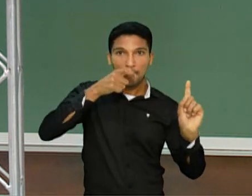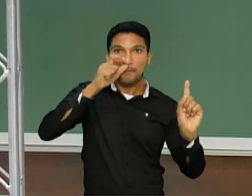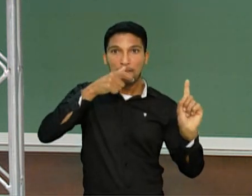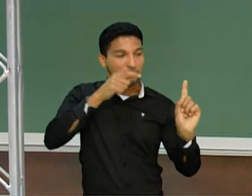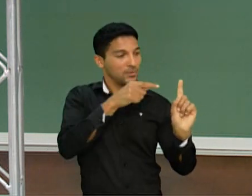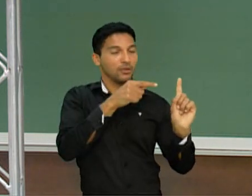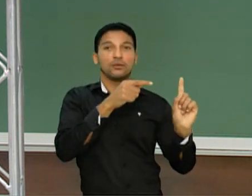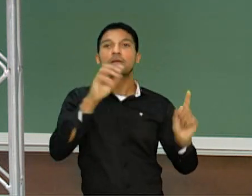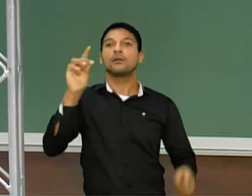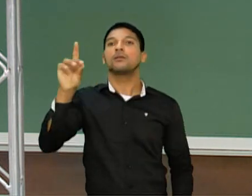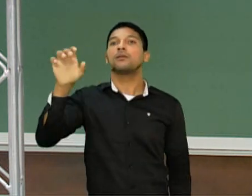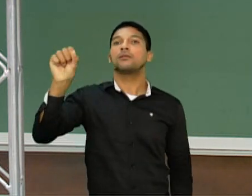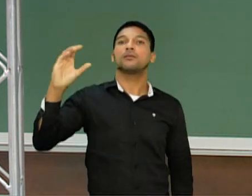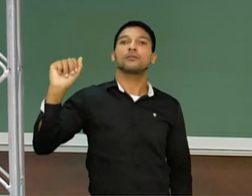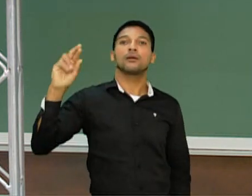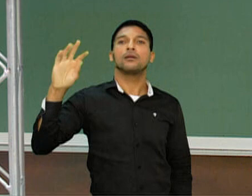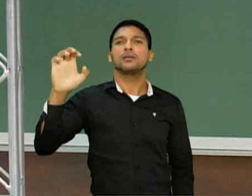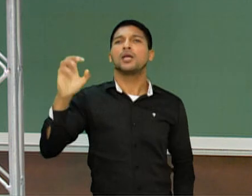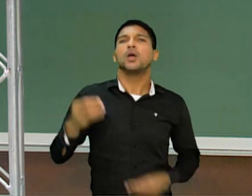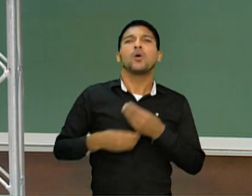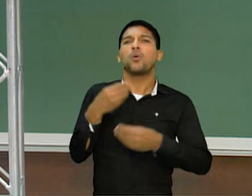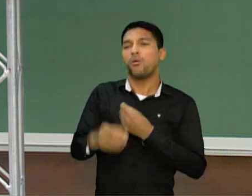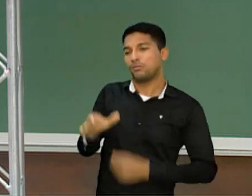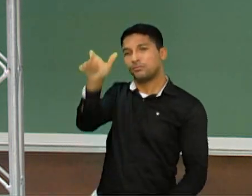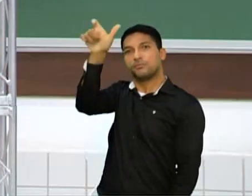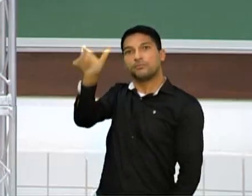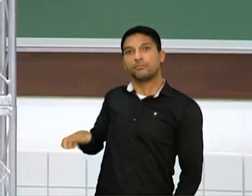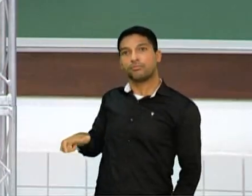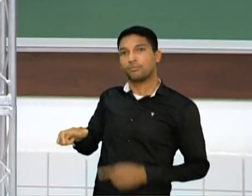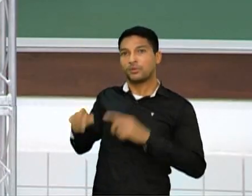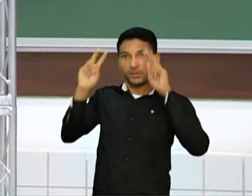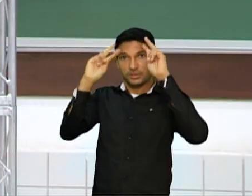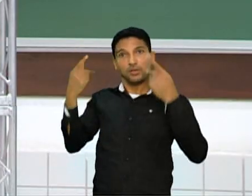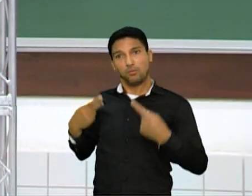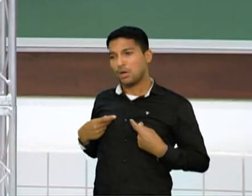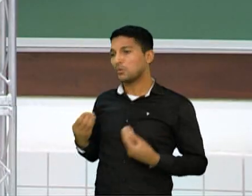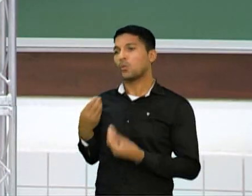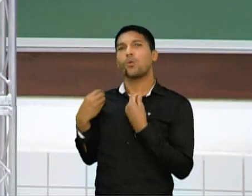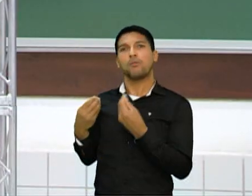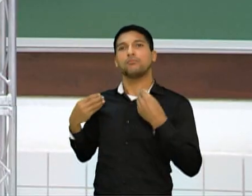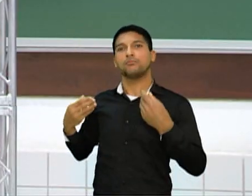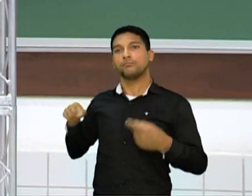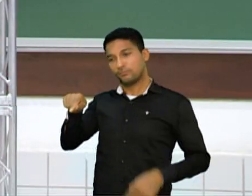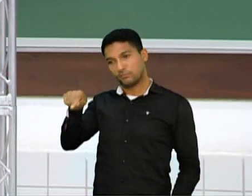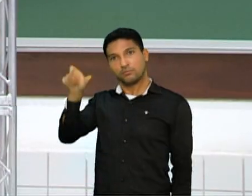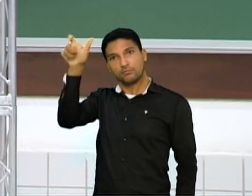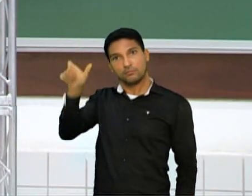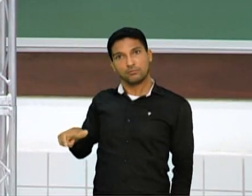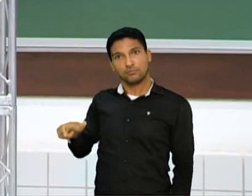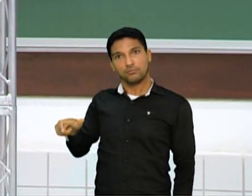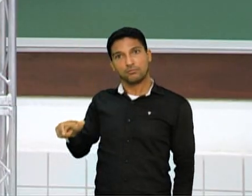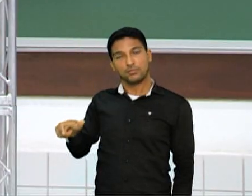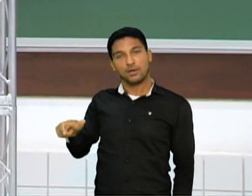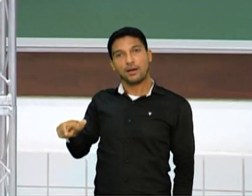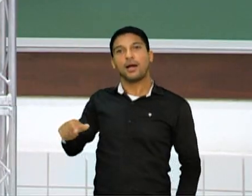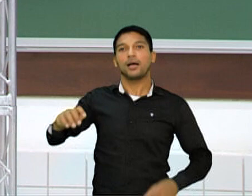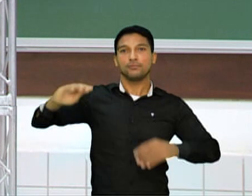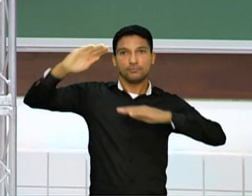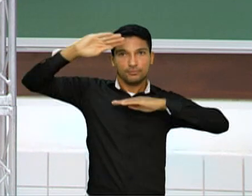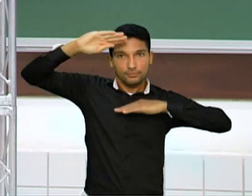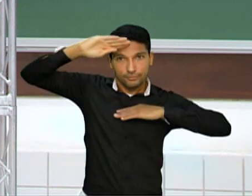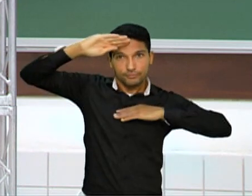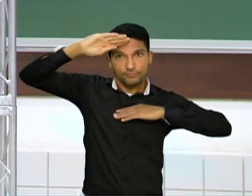eu penso um ser humano, como que eu tenho que pensar ele? Eu tenho que pensar ele sobre esses dois pontos de vista. Um ponto de vista do eu pensante, então nesse momento estou